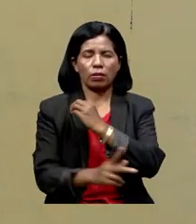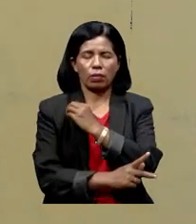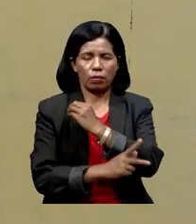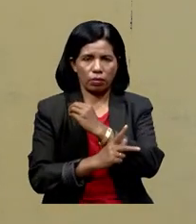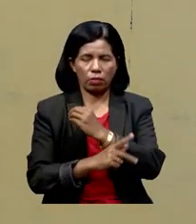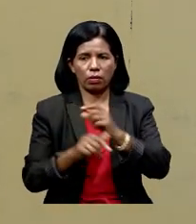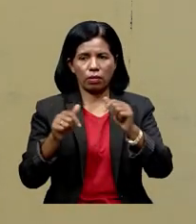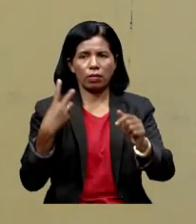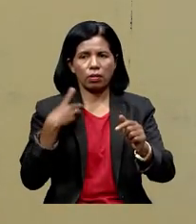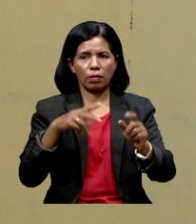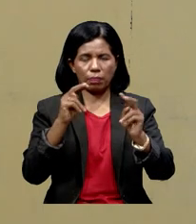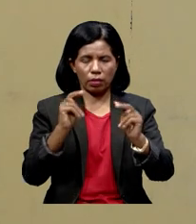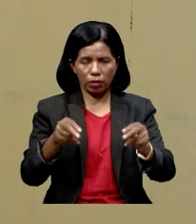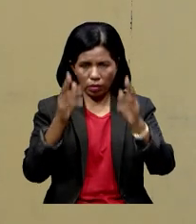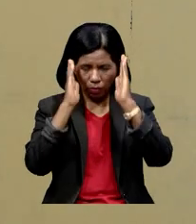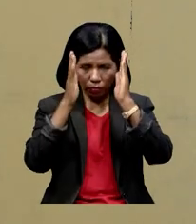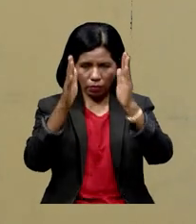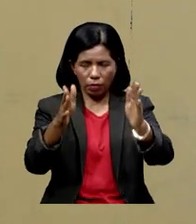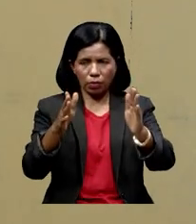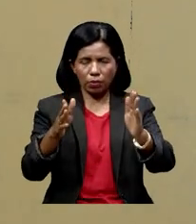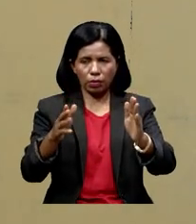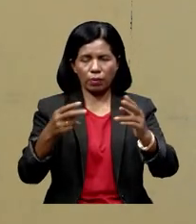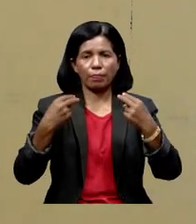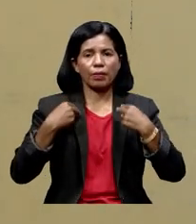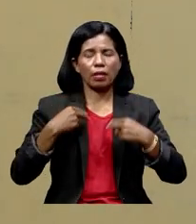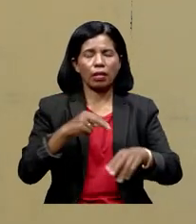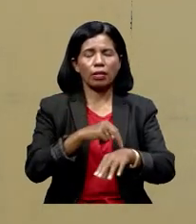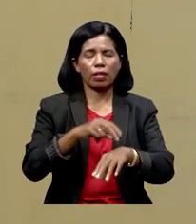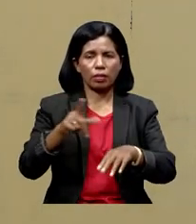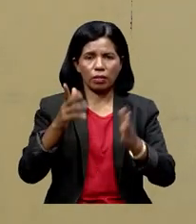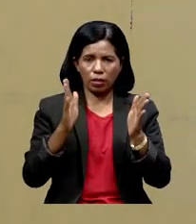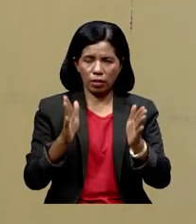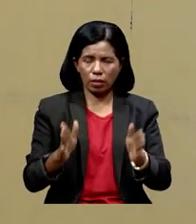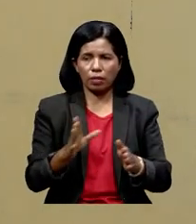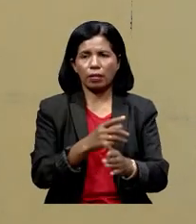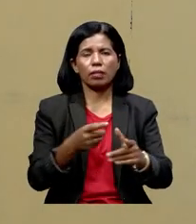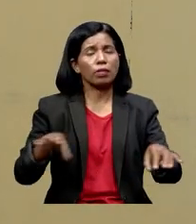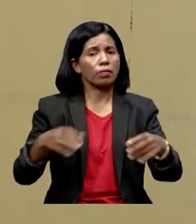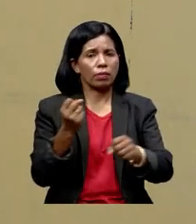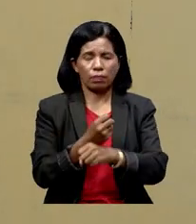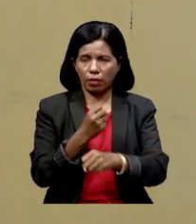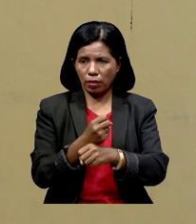mesmo que está com profissionalismo ou serviço em grama casa. De um que está aqui a